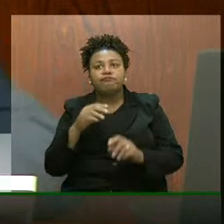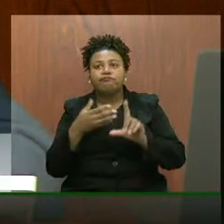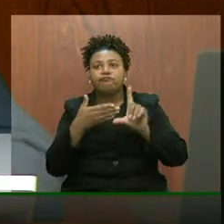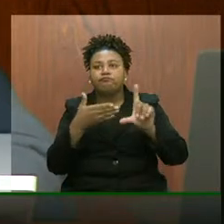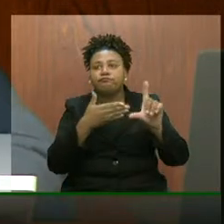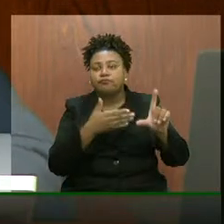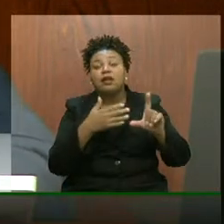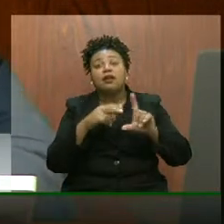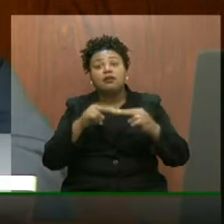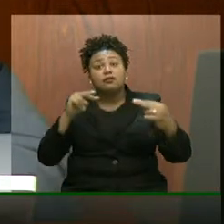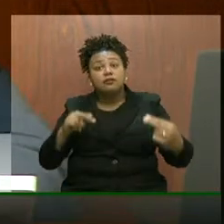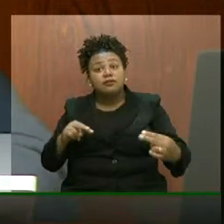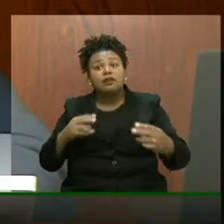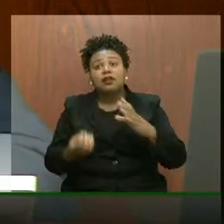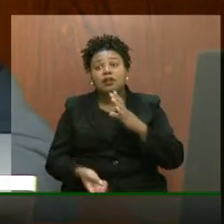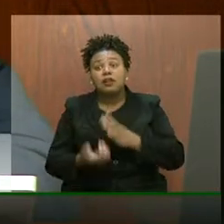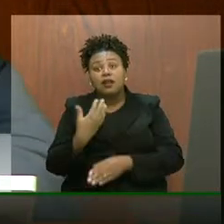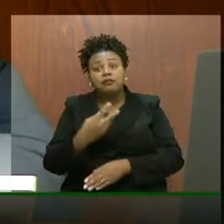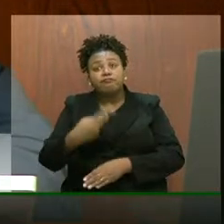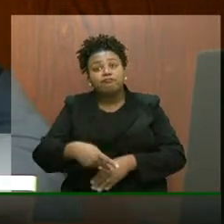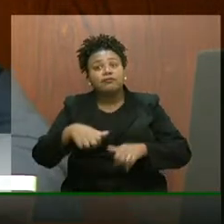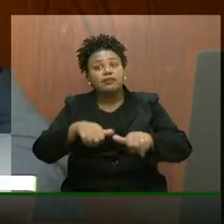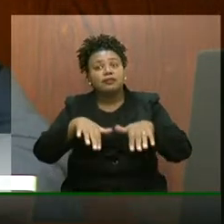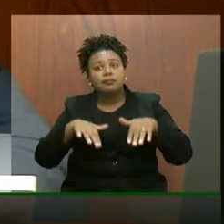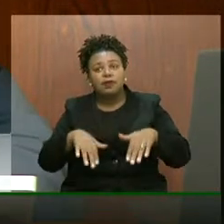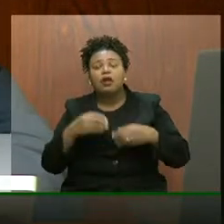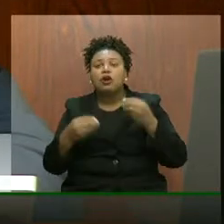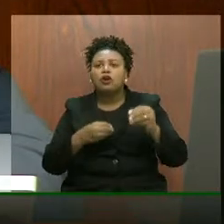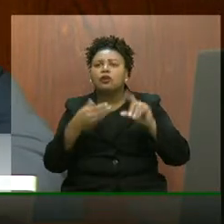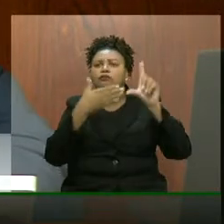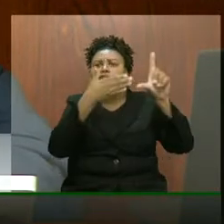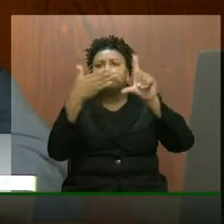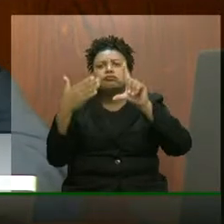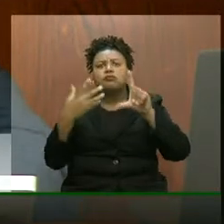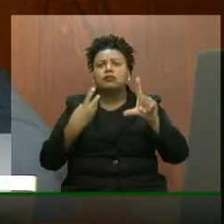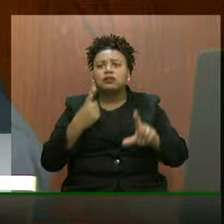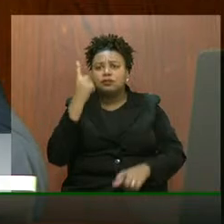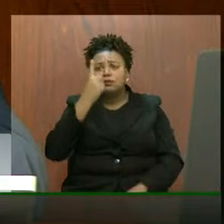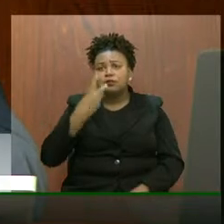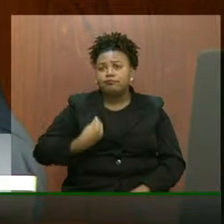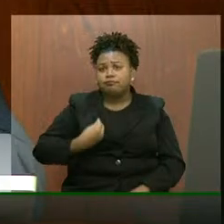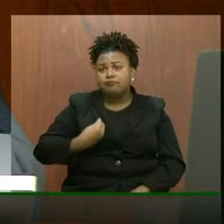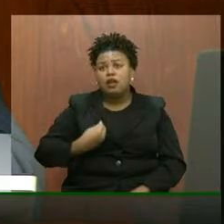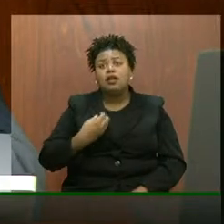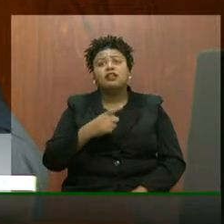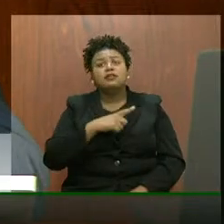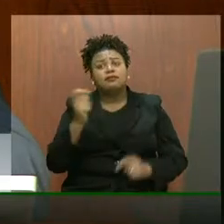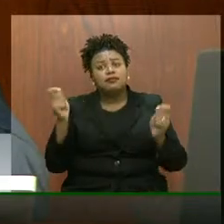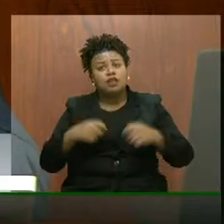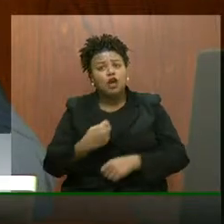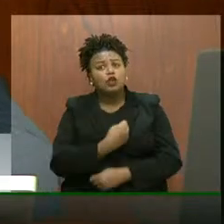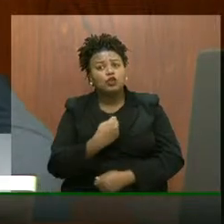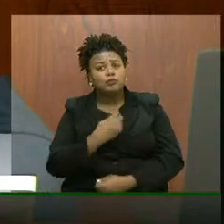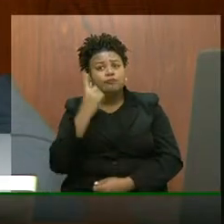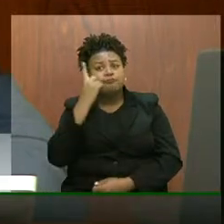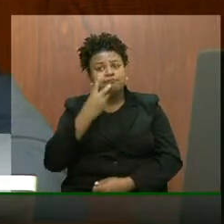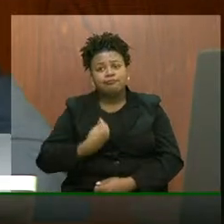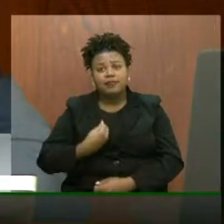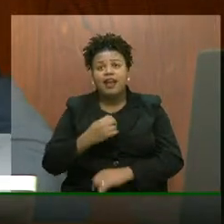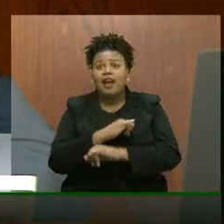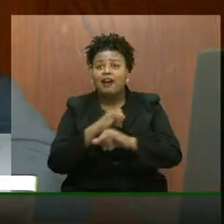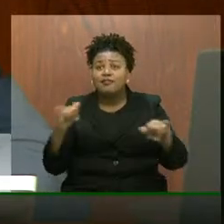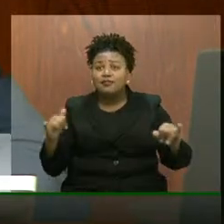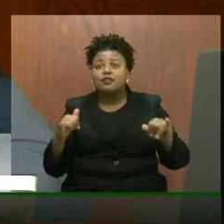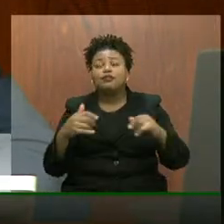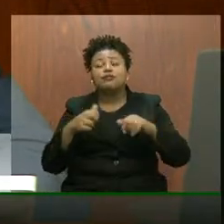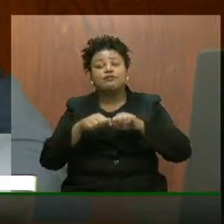remota instituída pela Assembleia Legislativa. De acordo com as conexões dos senhores parlamentares por visualizados, há número suficiente de parlamentares presentes. Informo que essa